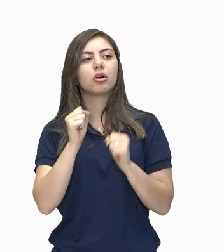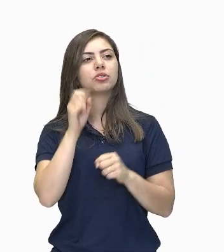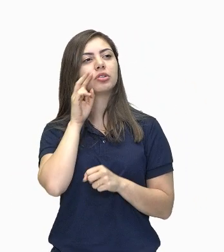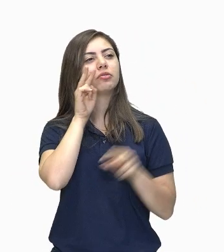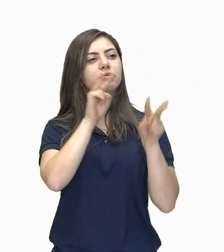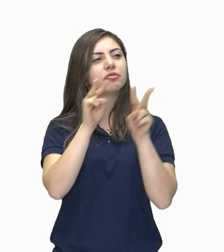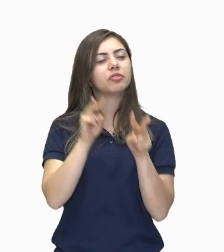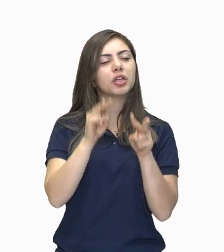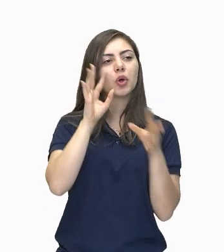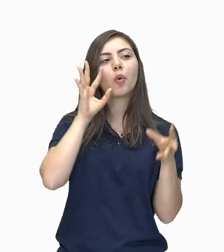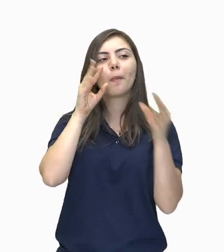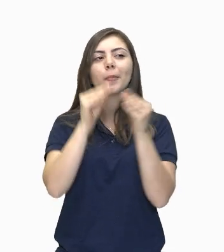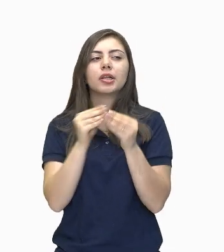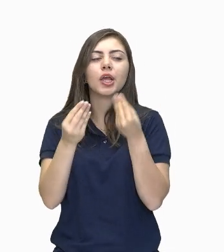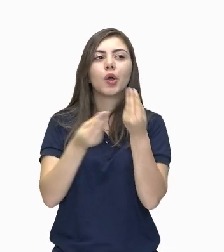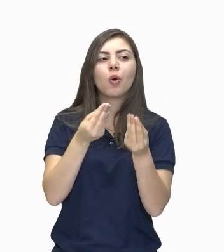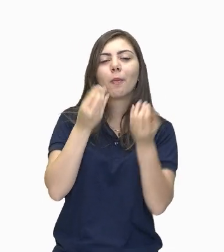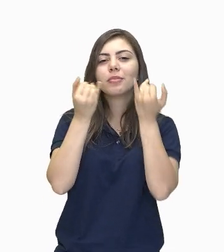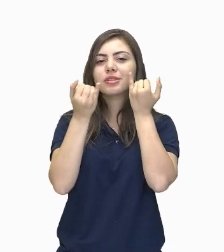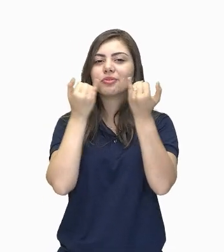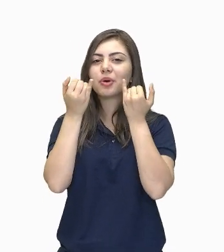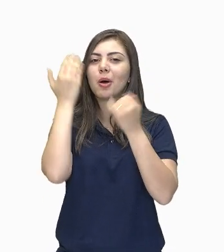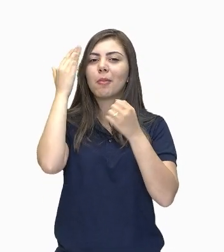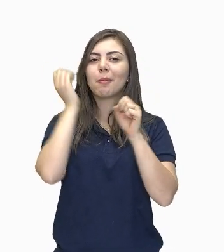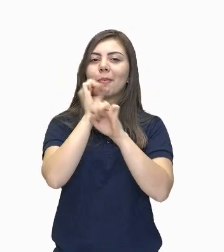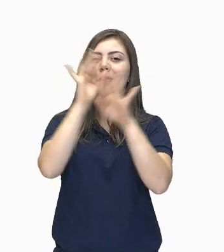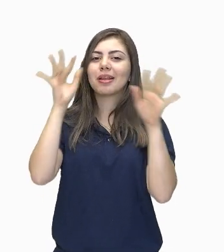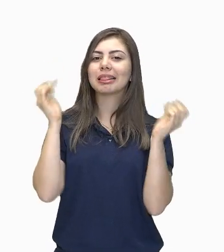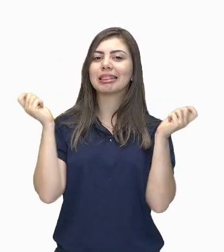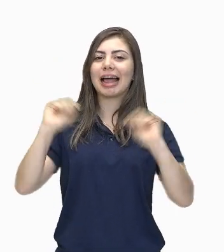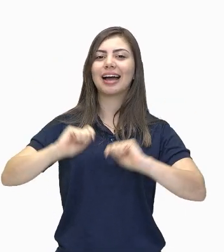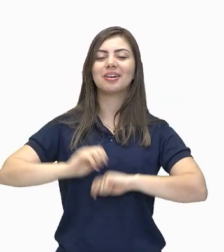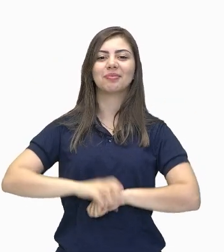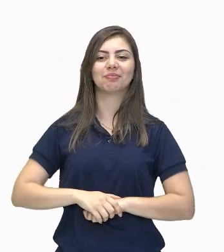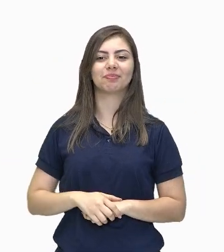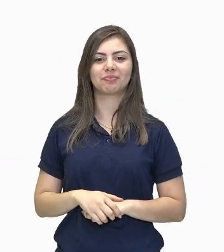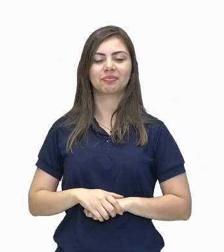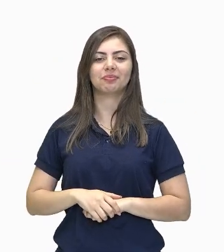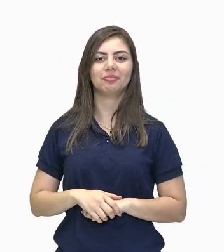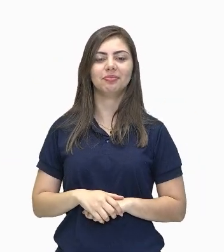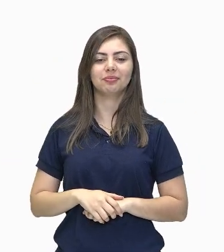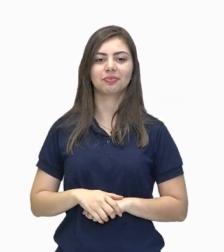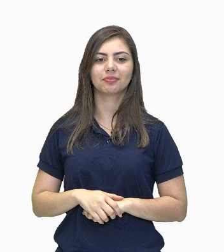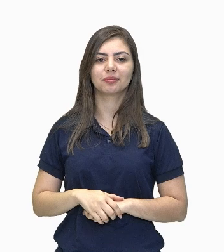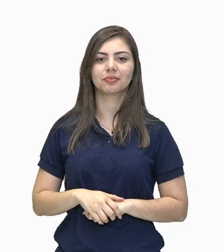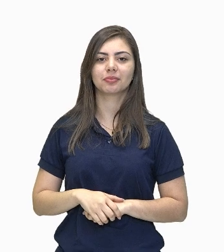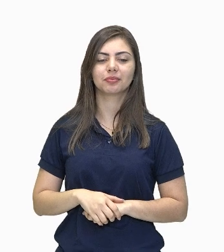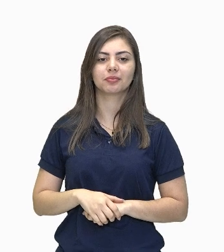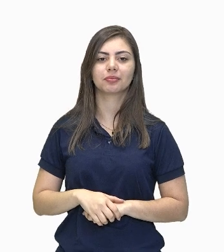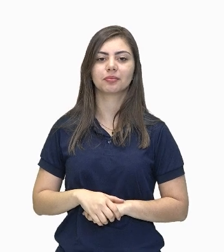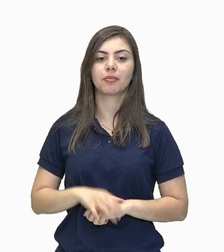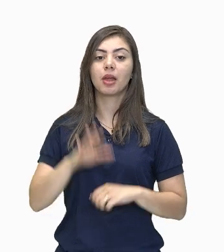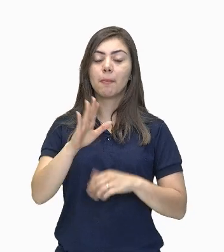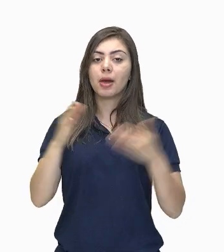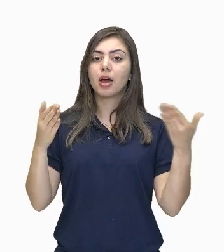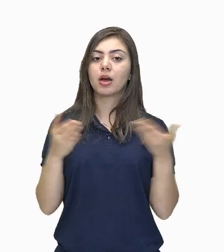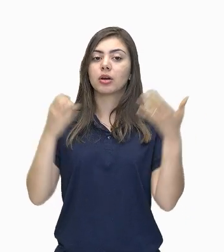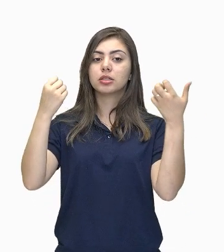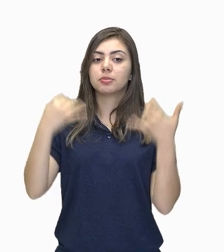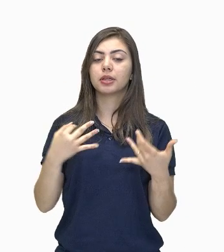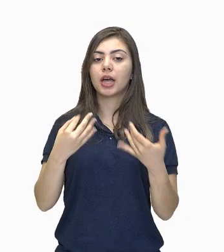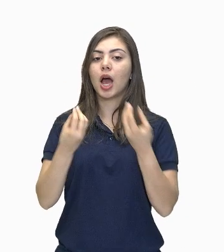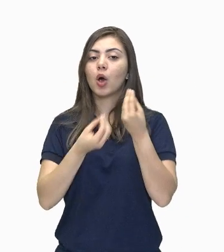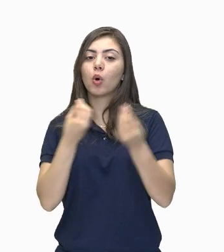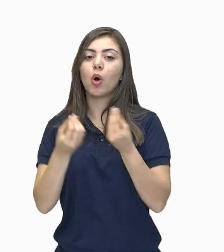informações que estão ali na sua pesquisa, tá bom? Falando agora sobre o planejamento de pesquisa,